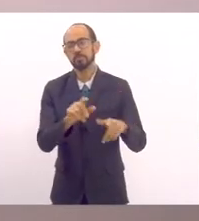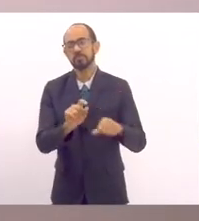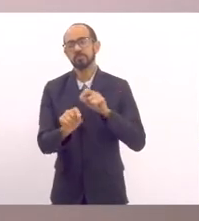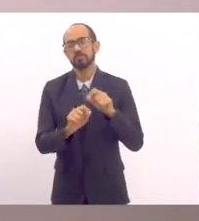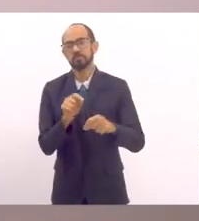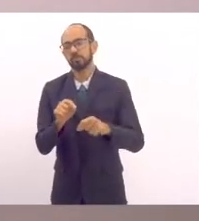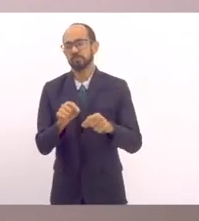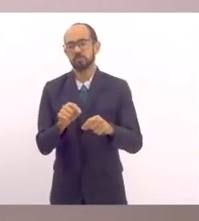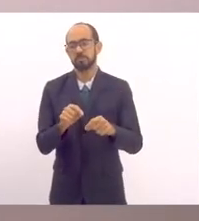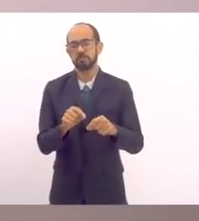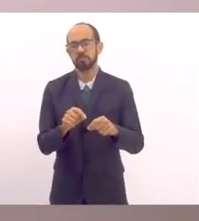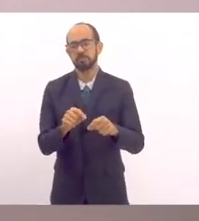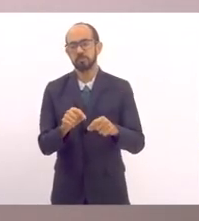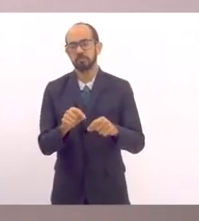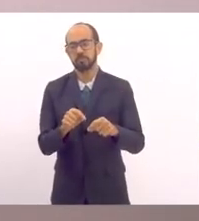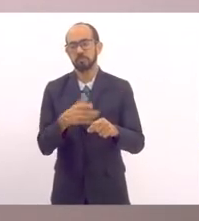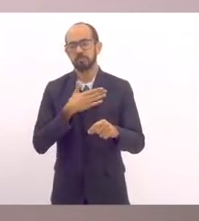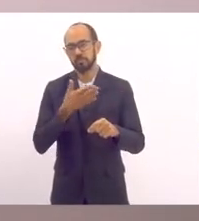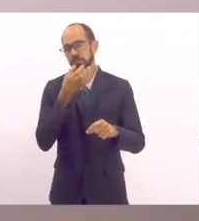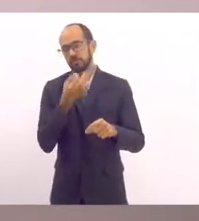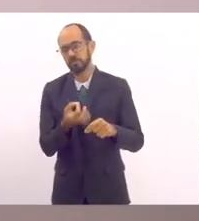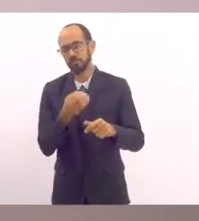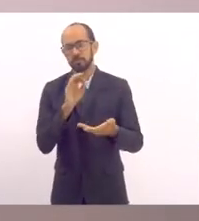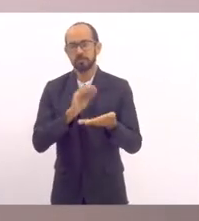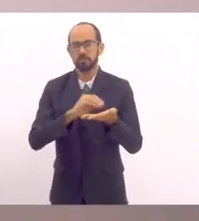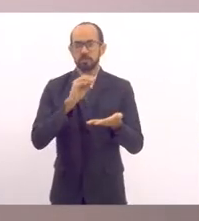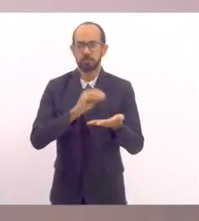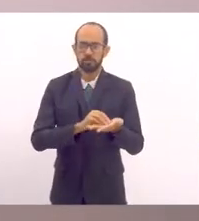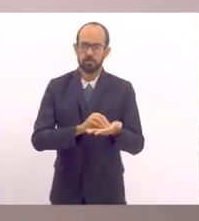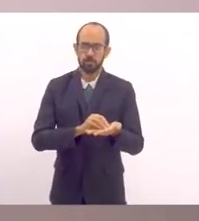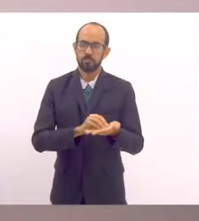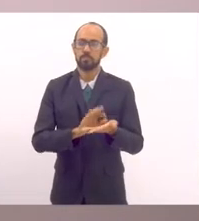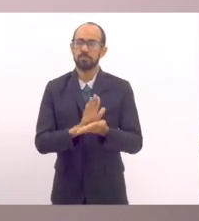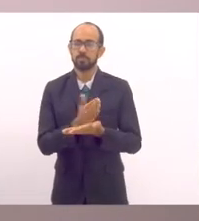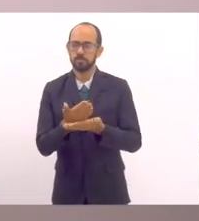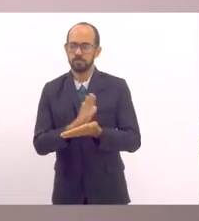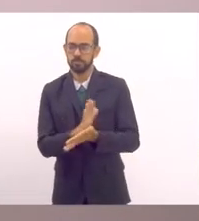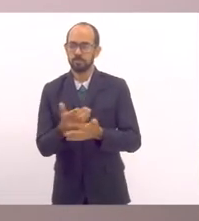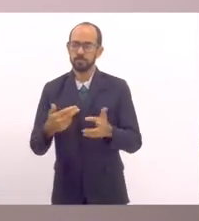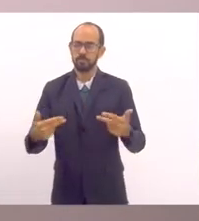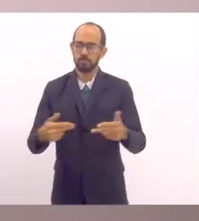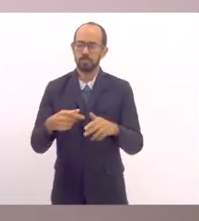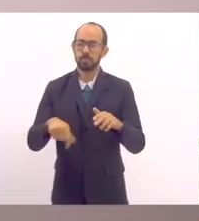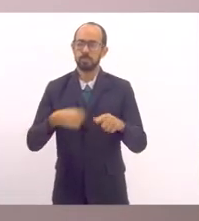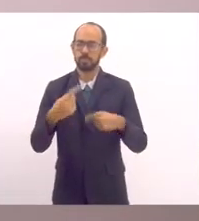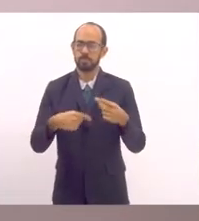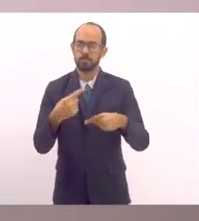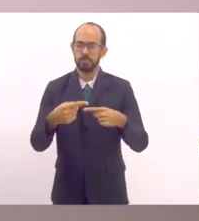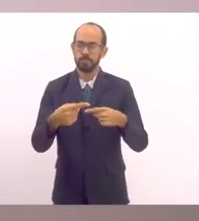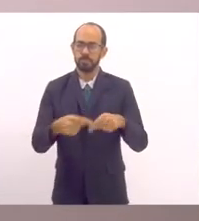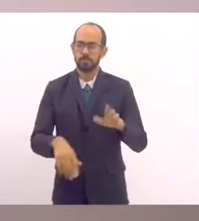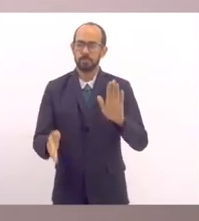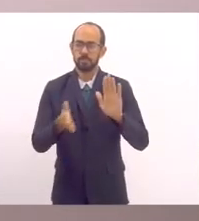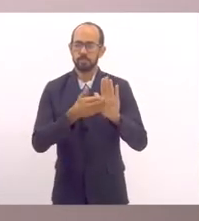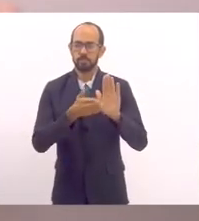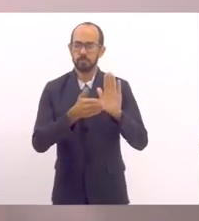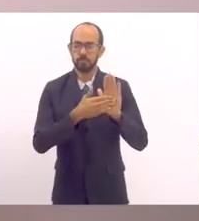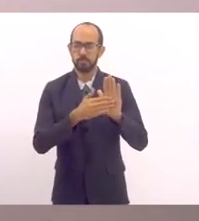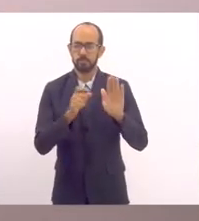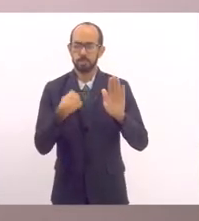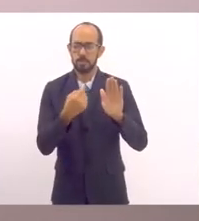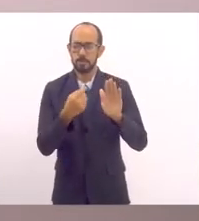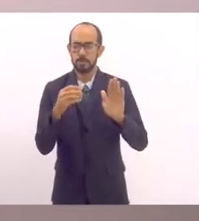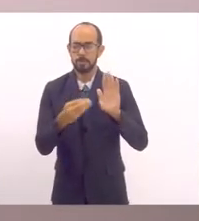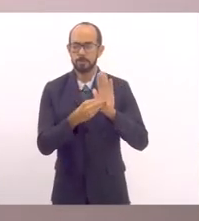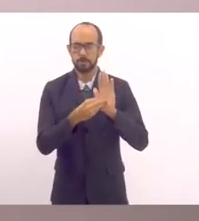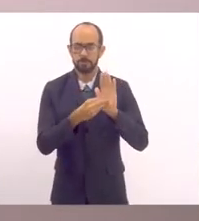ache que ainda falta a gente colocar algumas coisas. Eu vou propor depois que a gente coloque, por